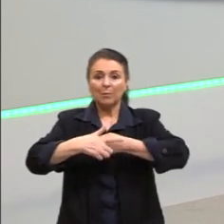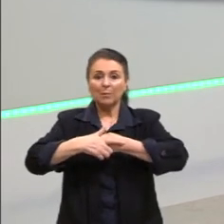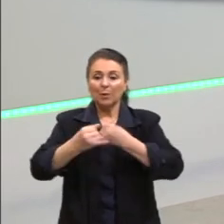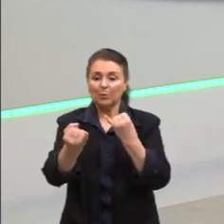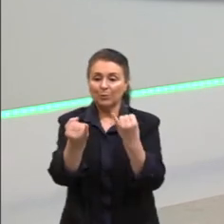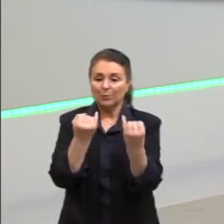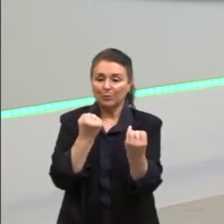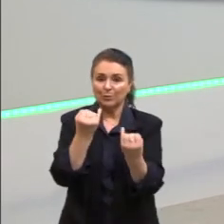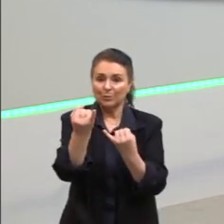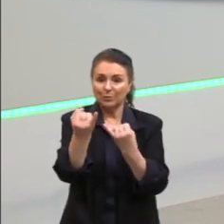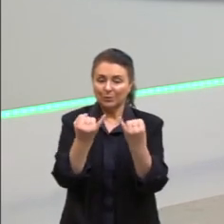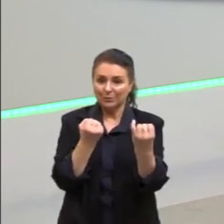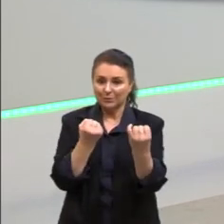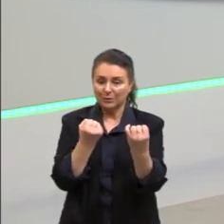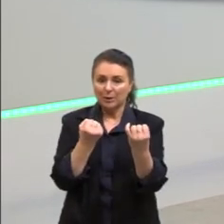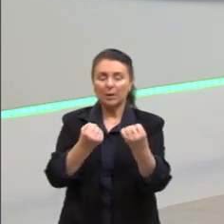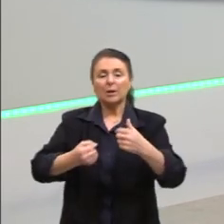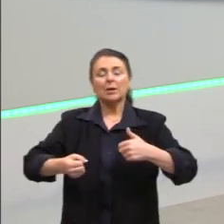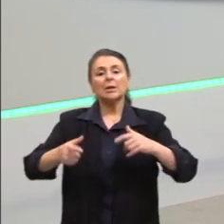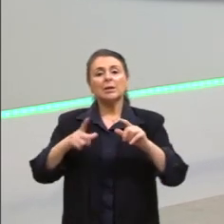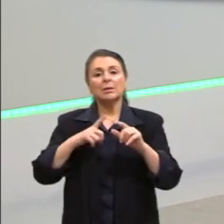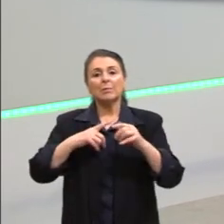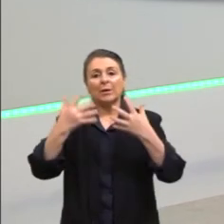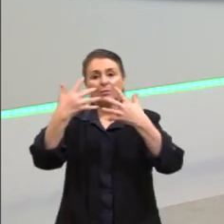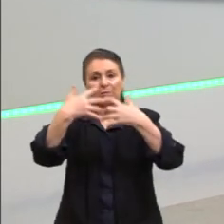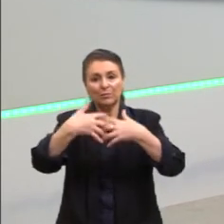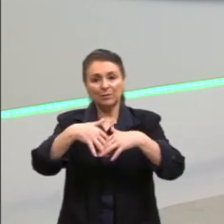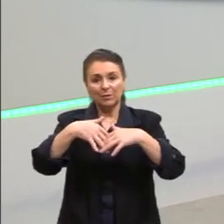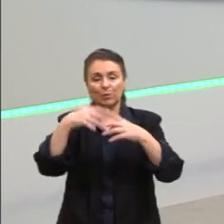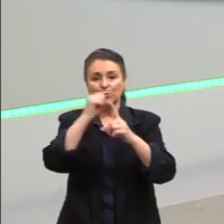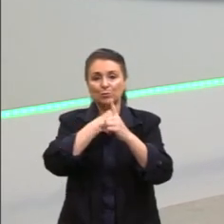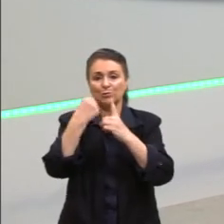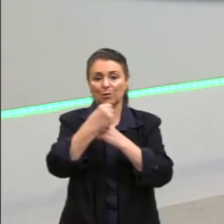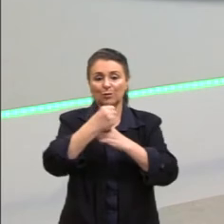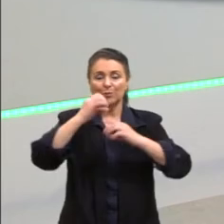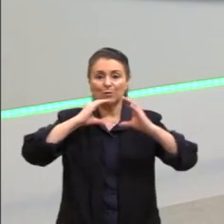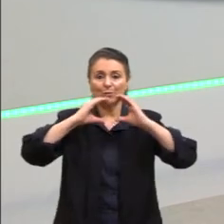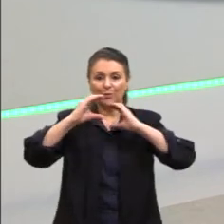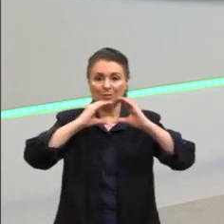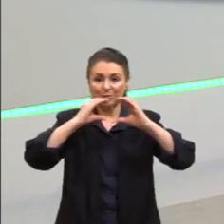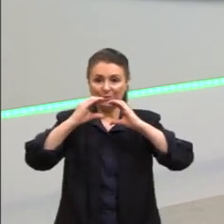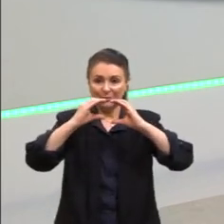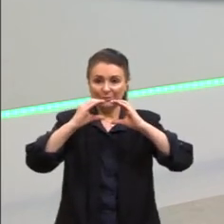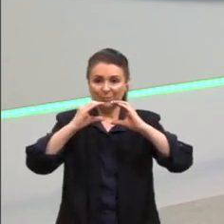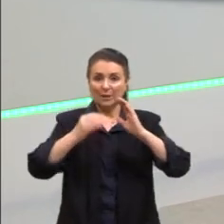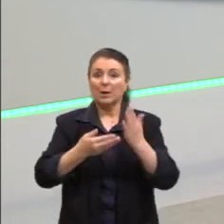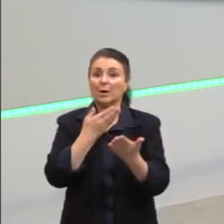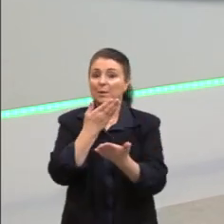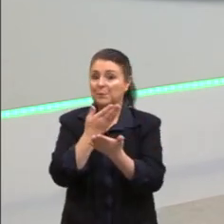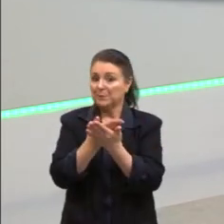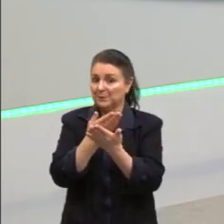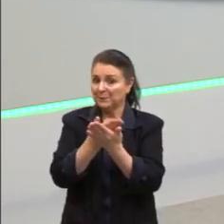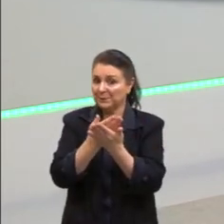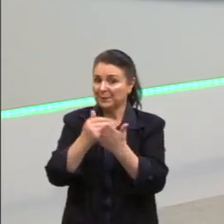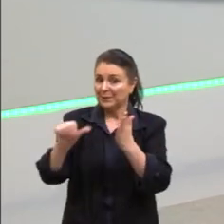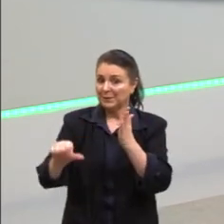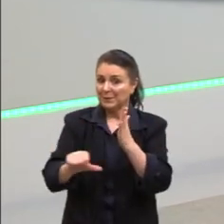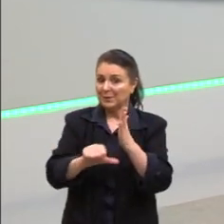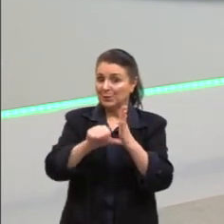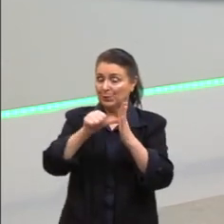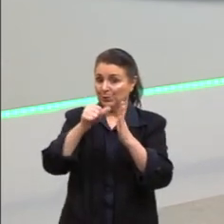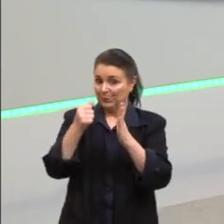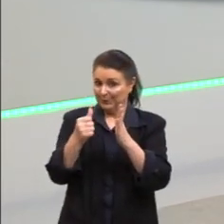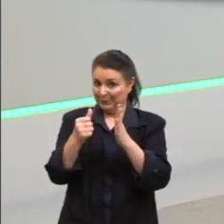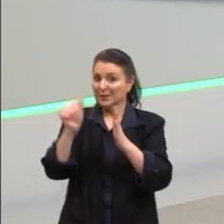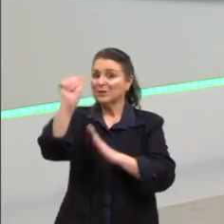funções sociocomunicativas que eles têm, tá? Então, um primeiro estudo de texto mais geral, um segundo estudo